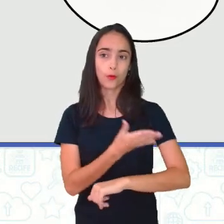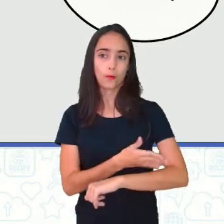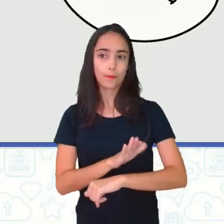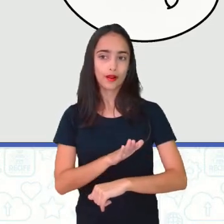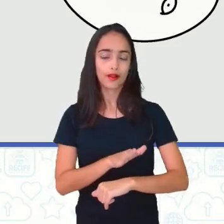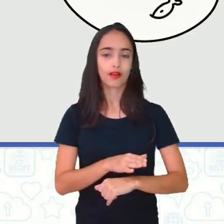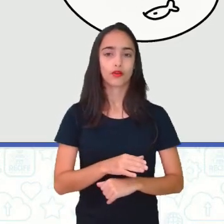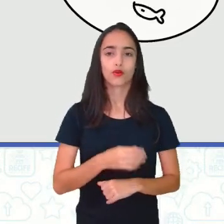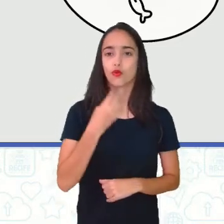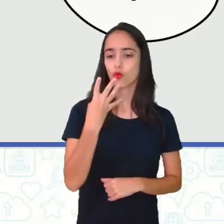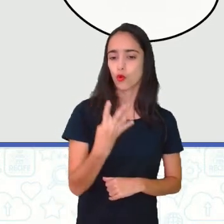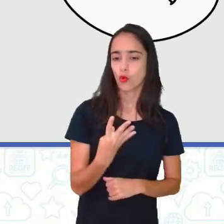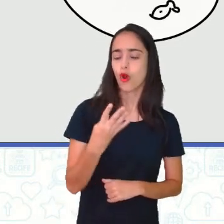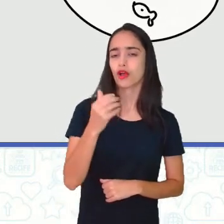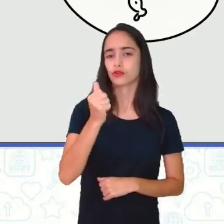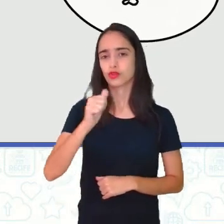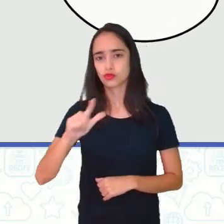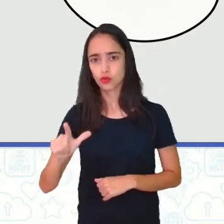4 azuis,